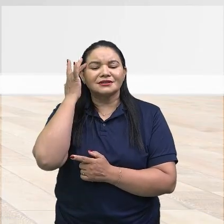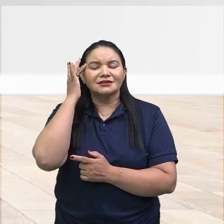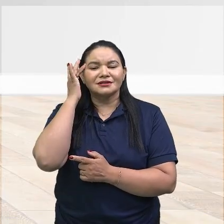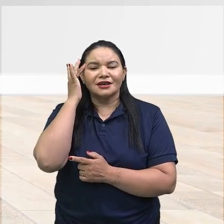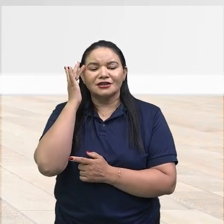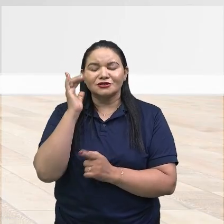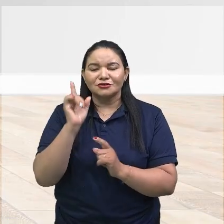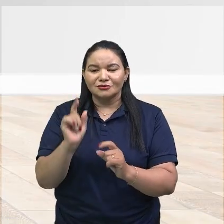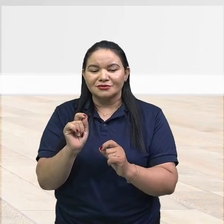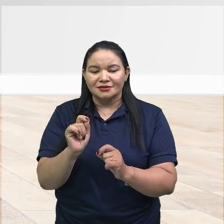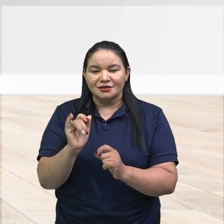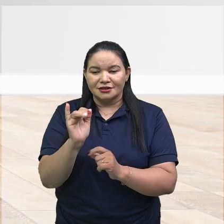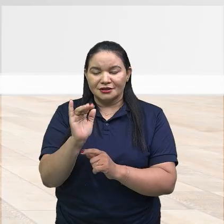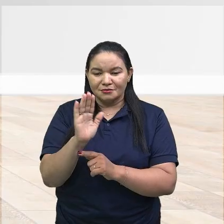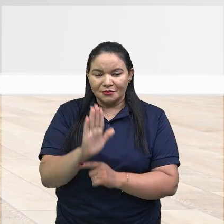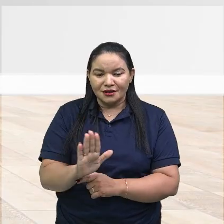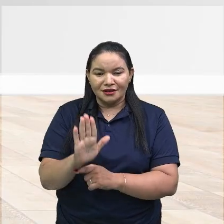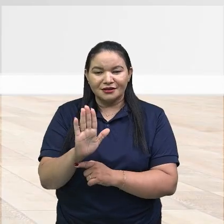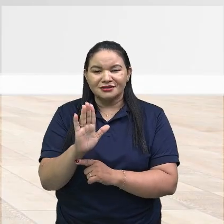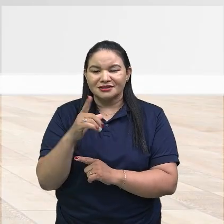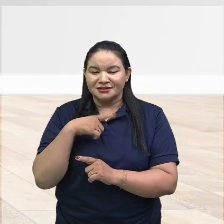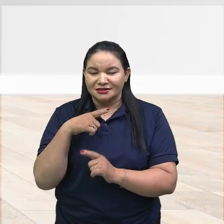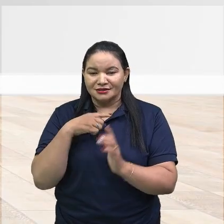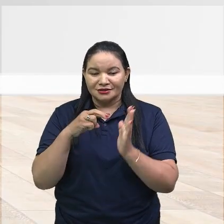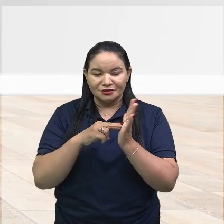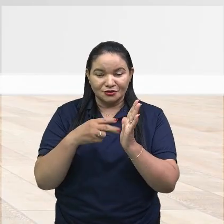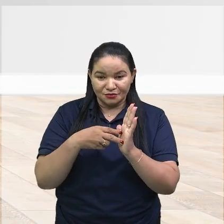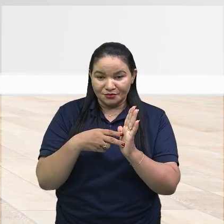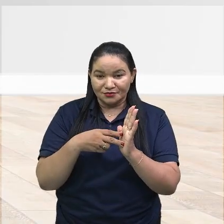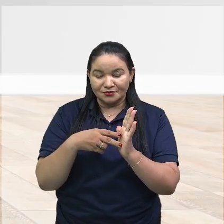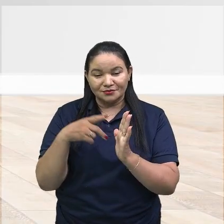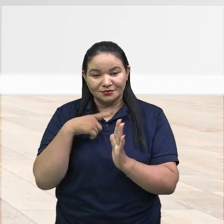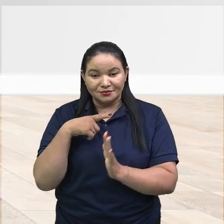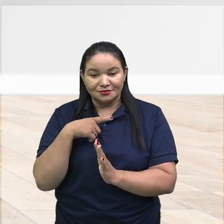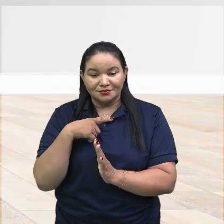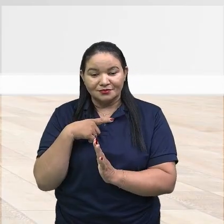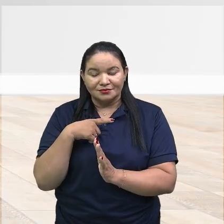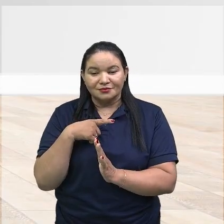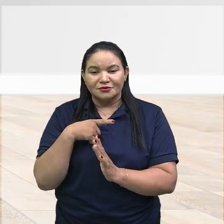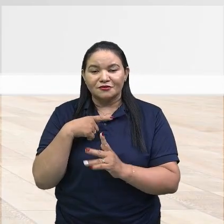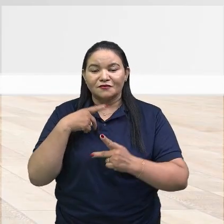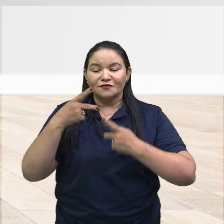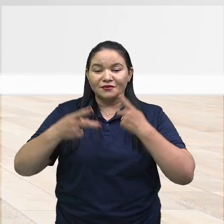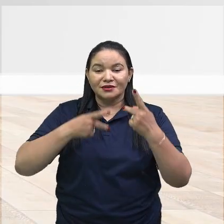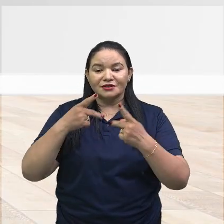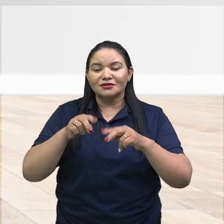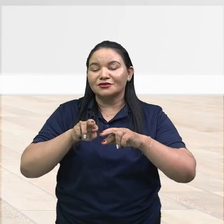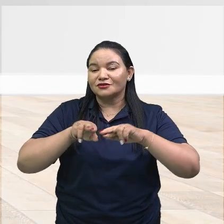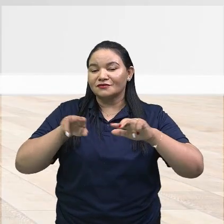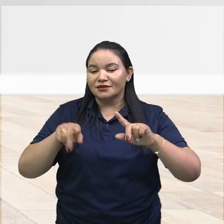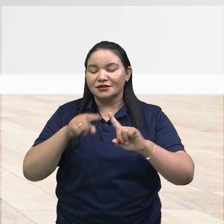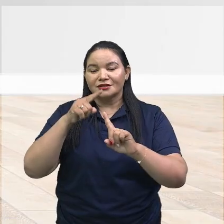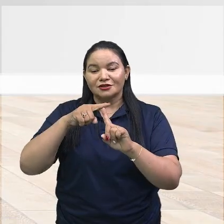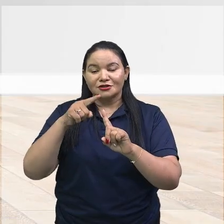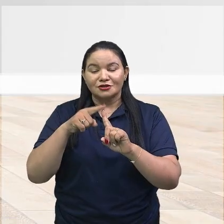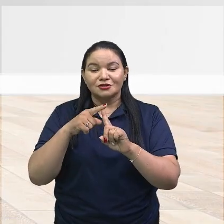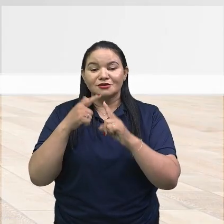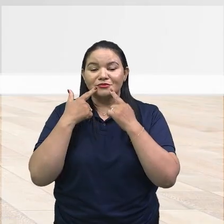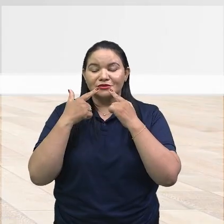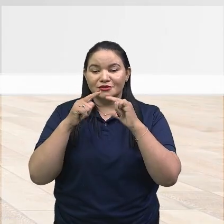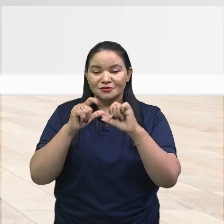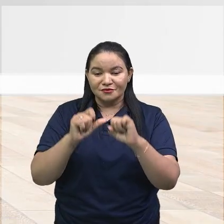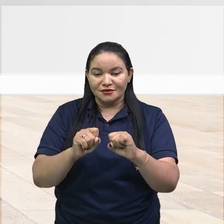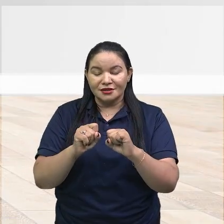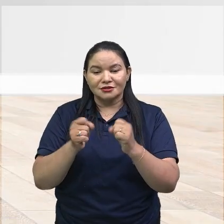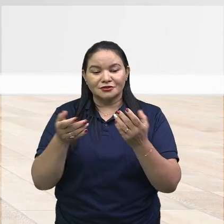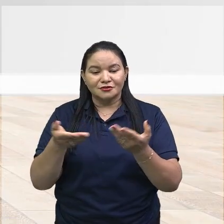imagens, elas têm algum significado? Não é isso, Risonilde? Pois é isso mesmo, né? Falando de diferentes linguagens, de repente,